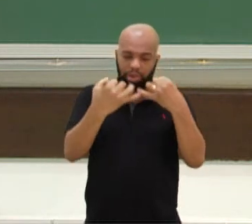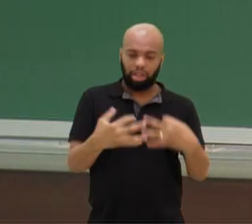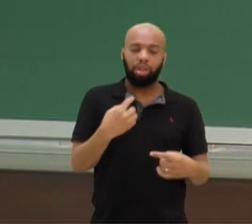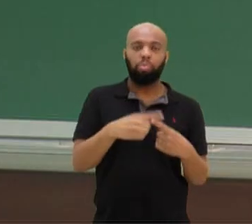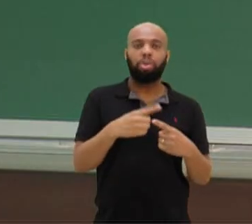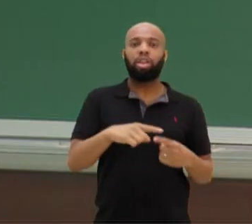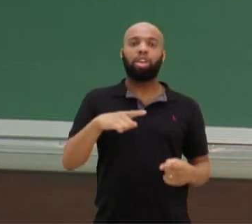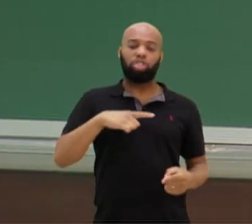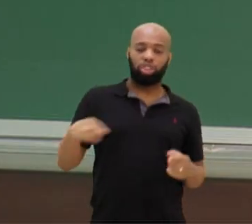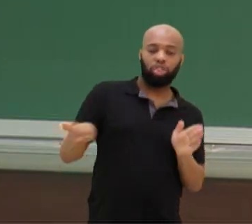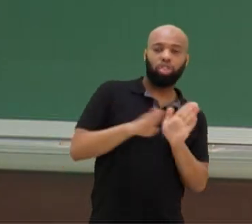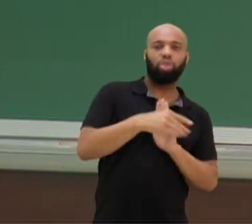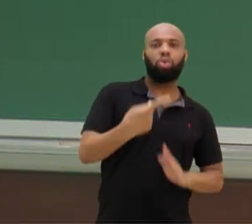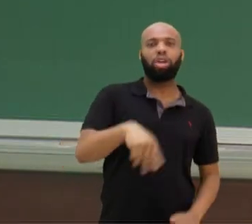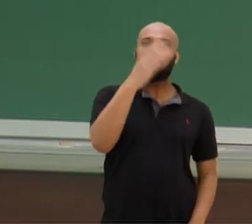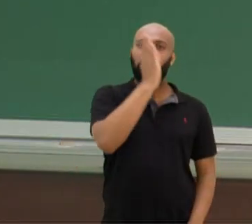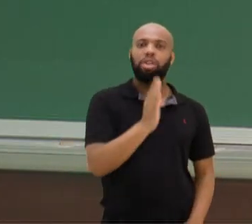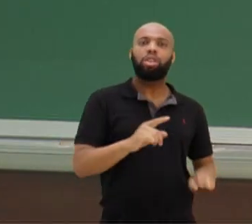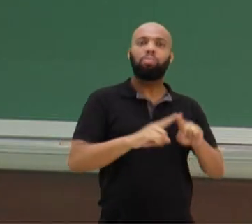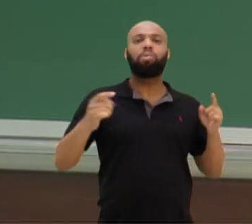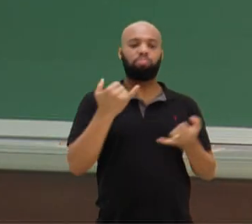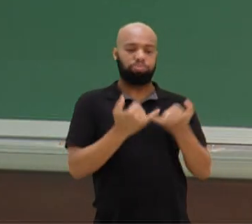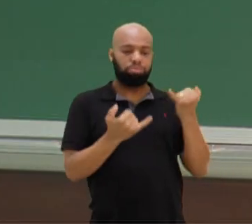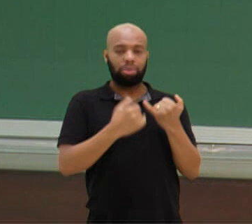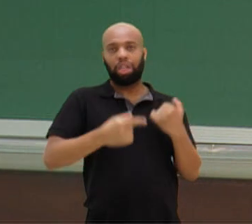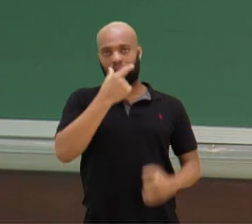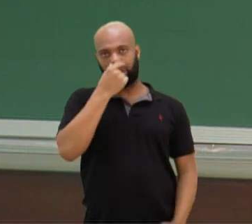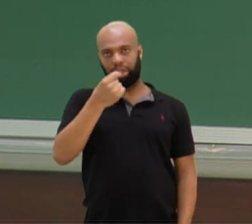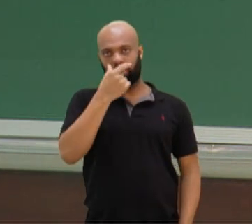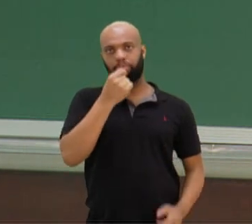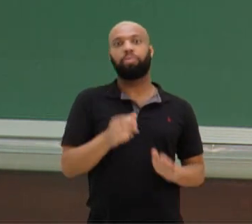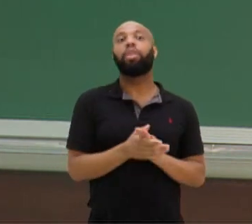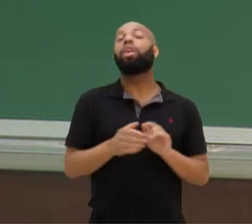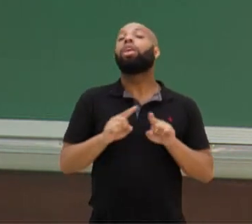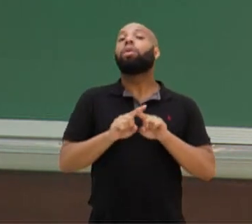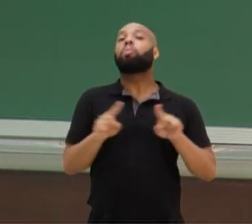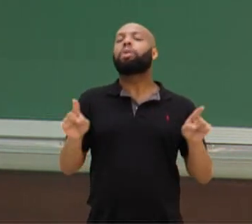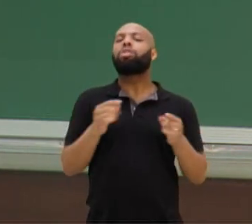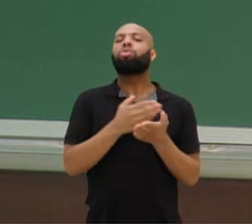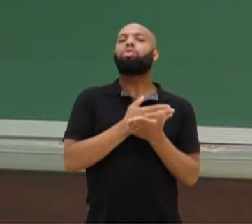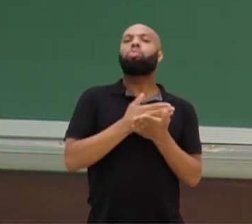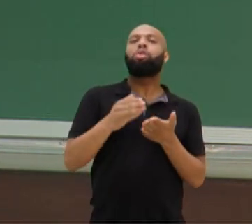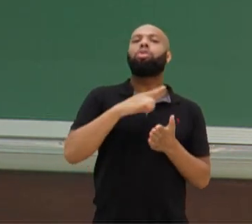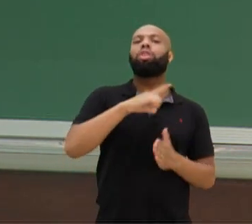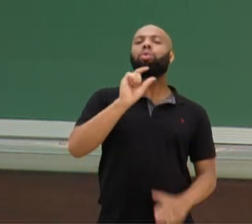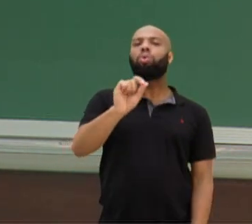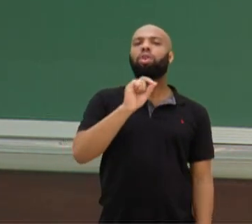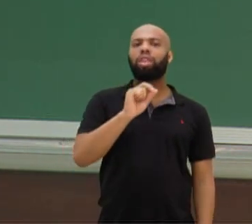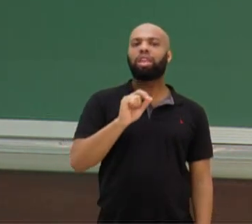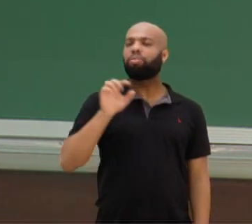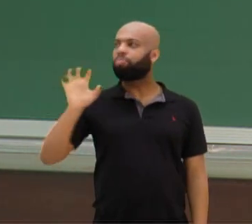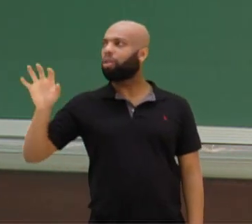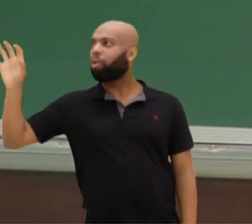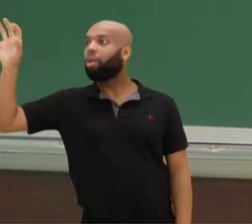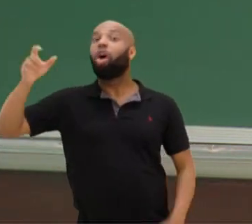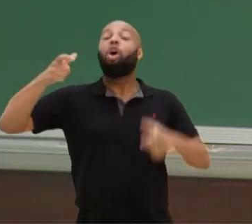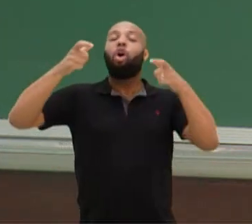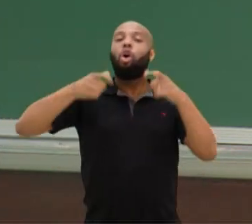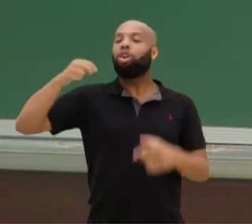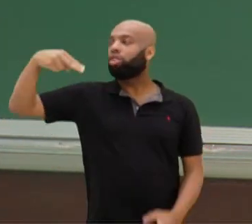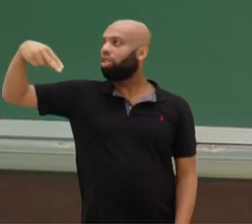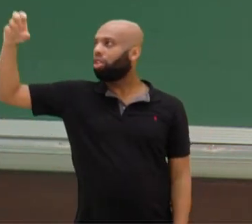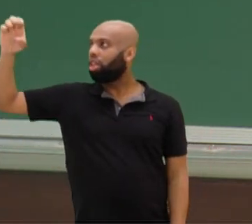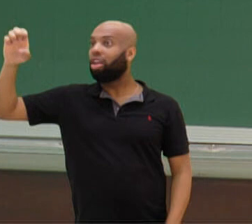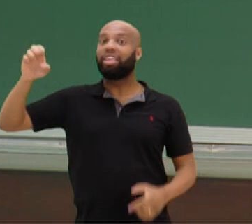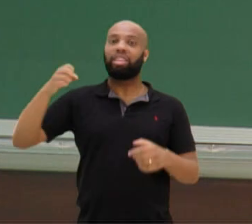aqui no Brasil, mas era muito parecido com uma gripe. Só. Até que começaram a surgir na região do Nordeste, em Pernambuco